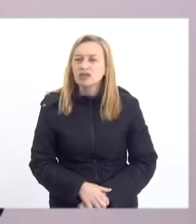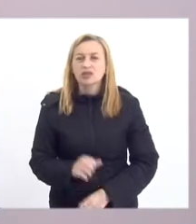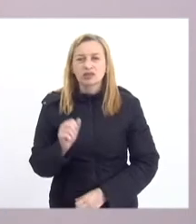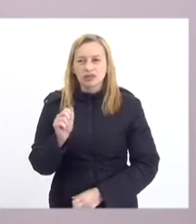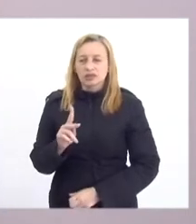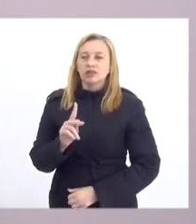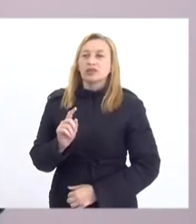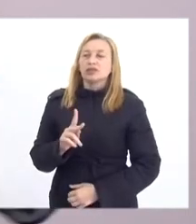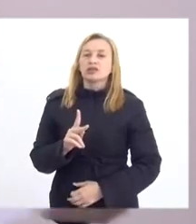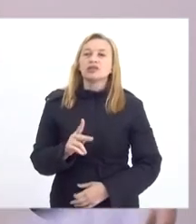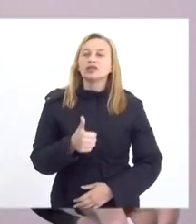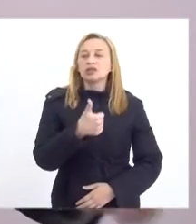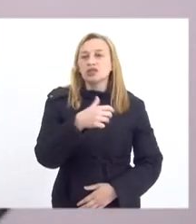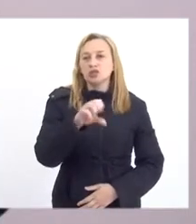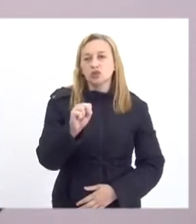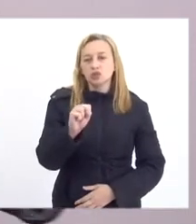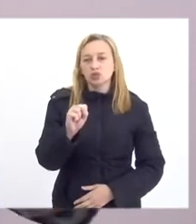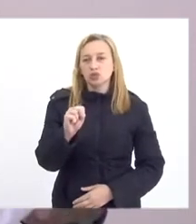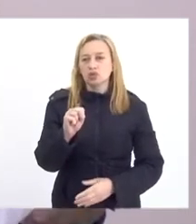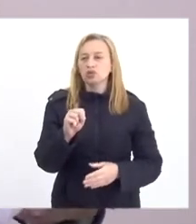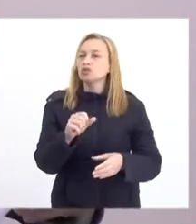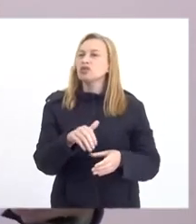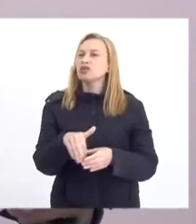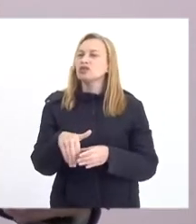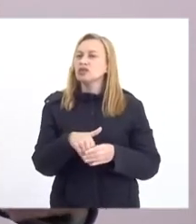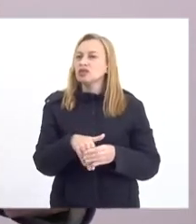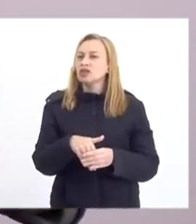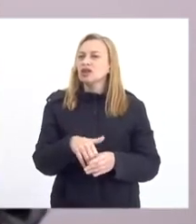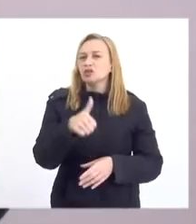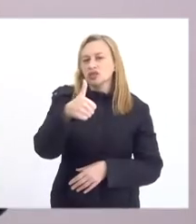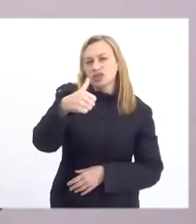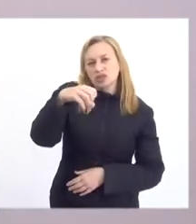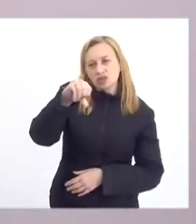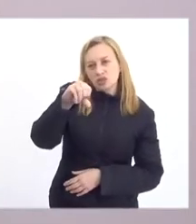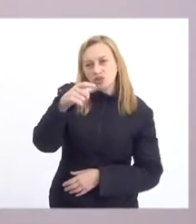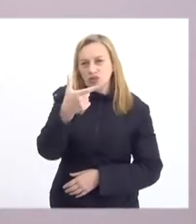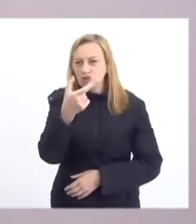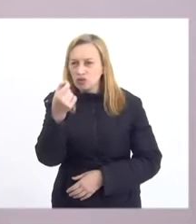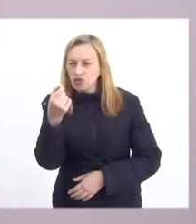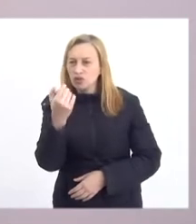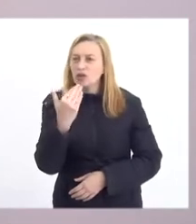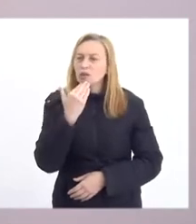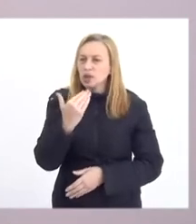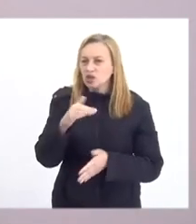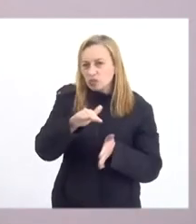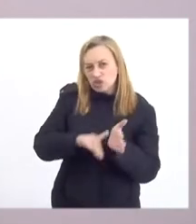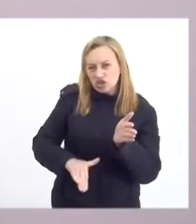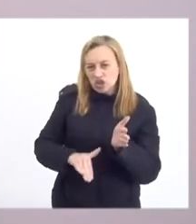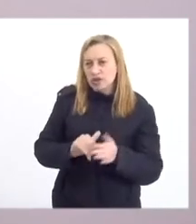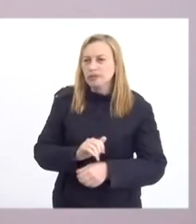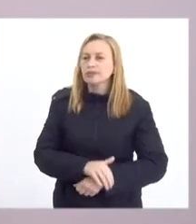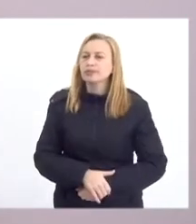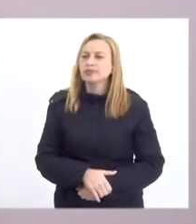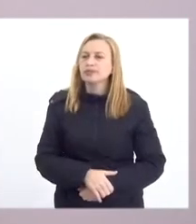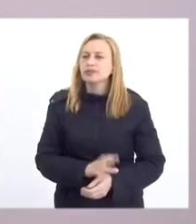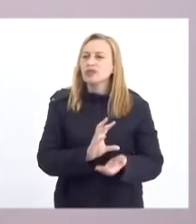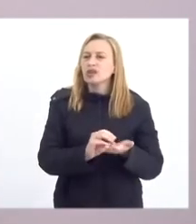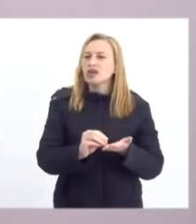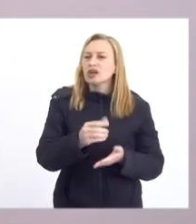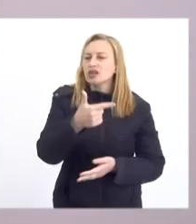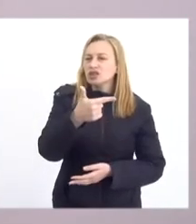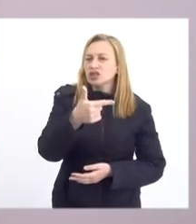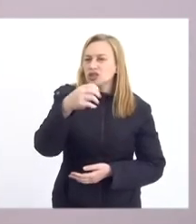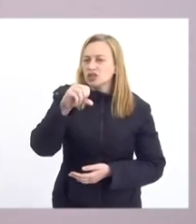Ok. Então, 18 da pauta votar. O 19 e o 20, relator pediu retirada de pauta. O 19, o